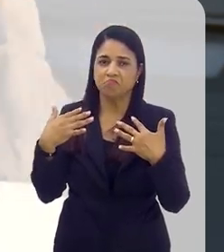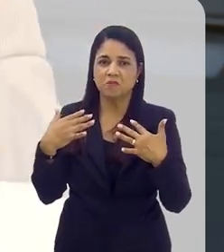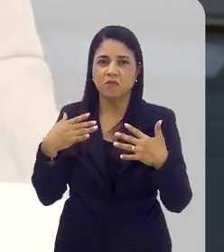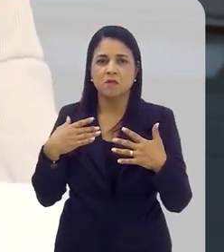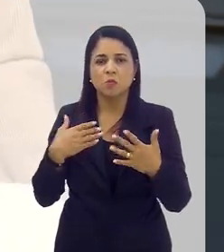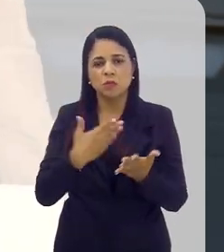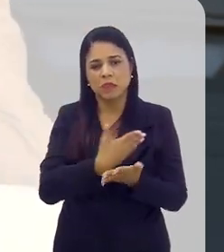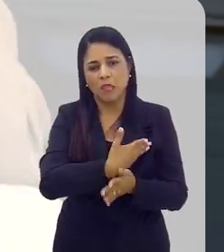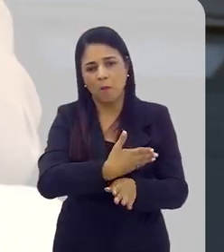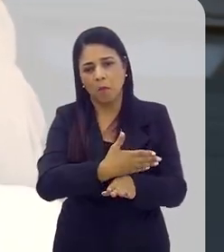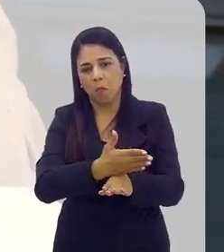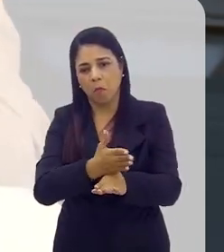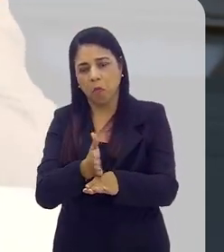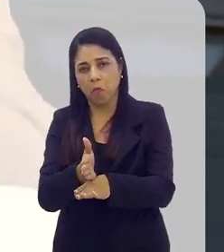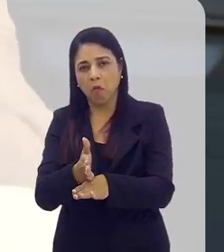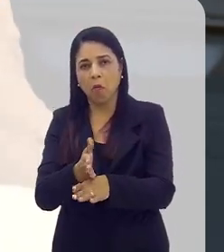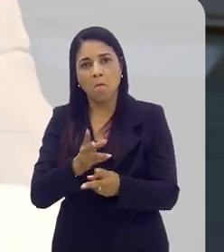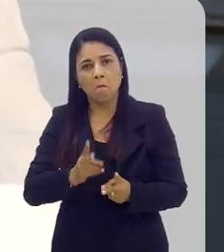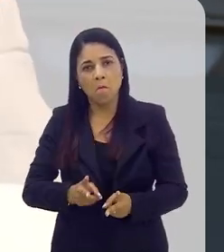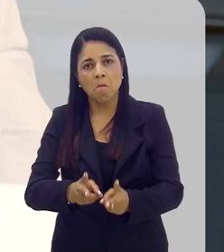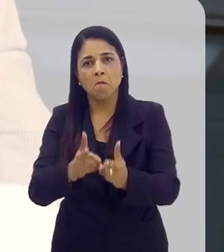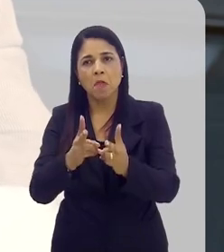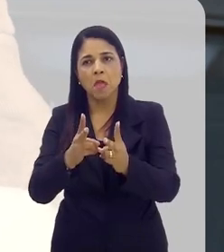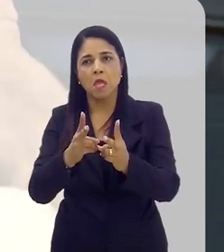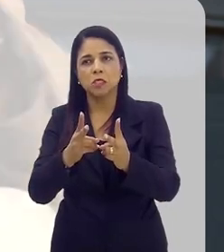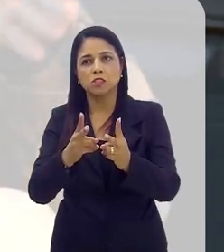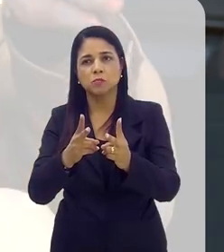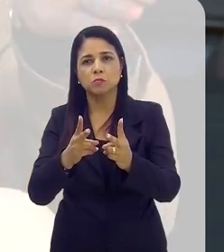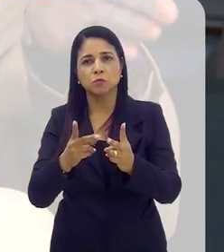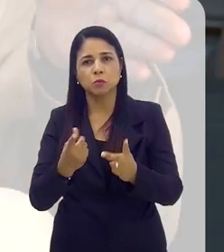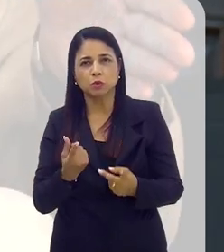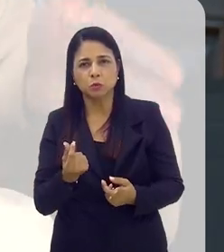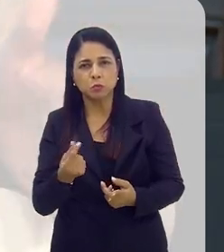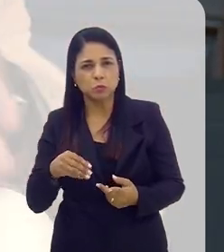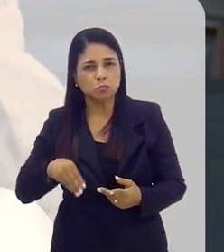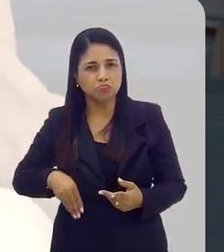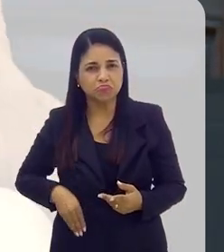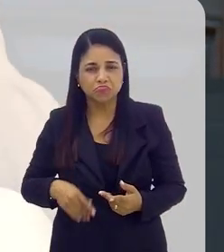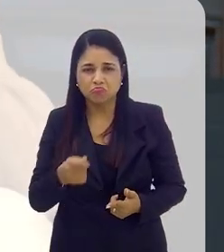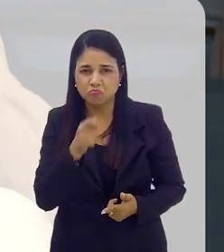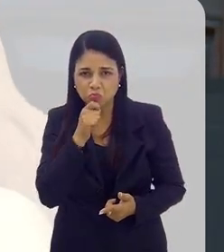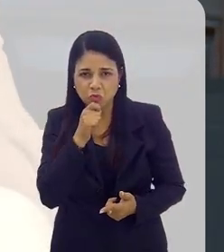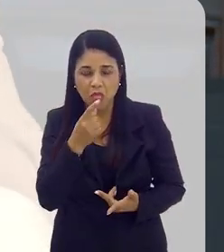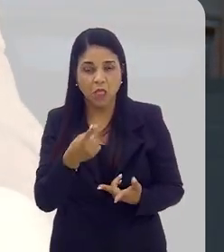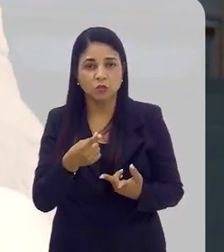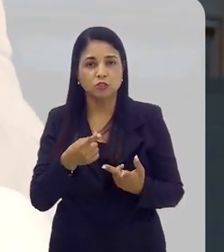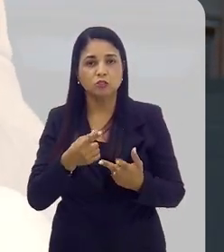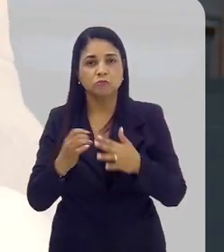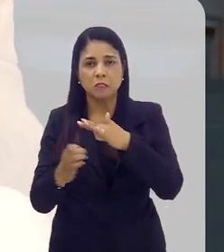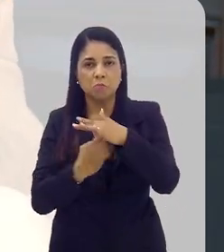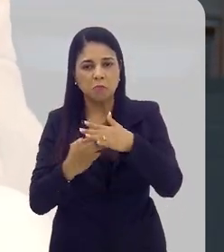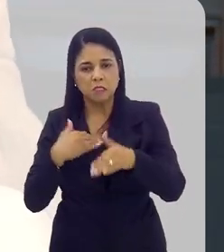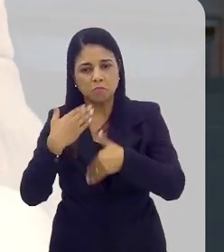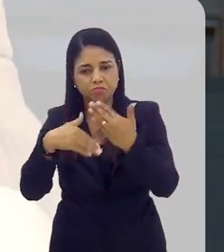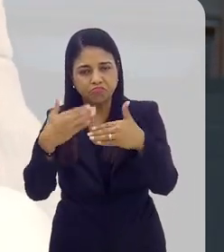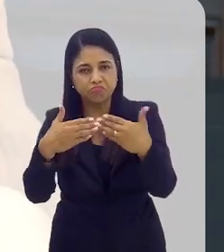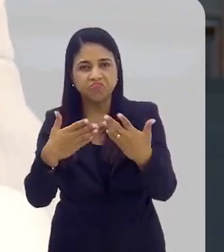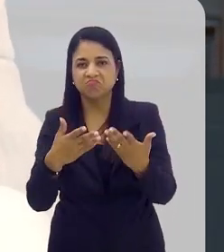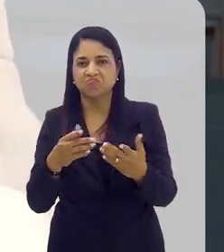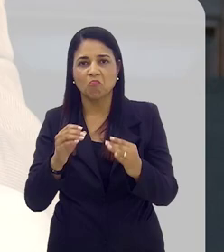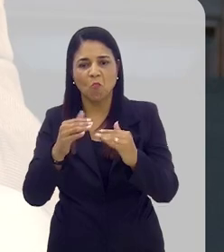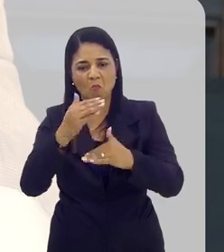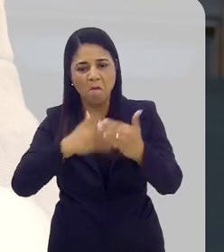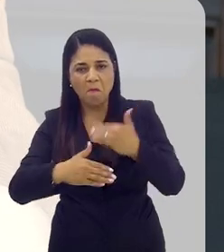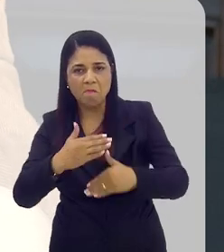me vêm? Por que que o sucesso não me pega? Por que que parece que o tempo passa, eu continuo o mesmo duro, o